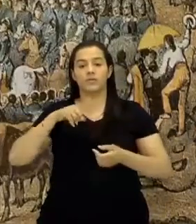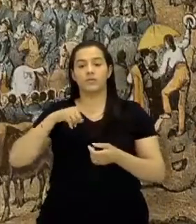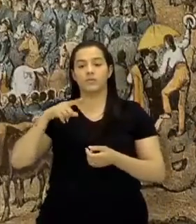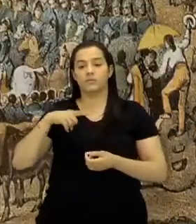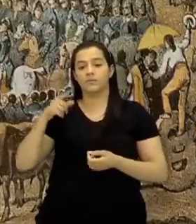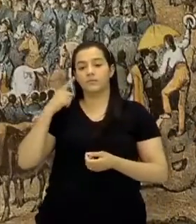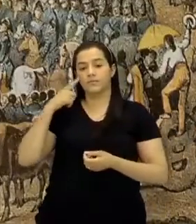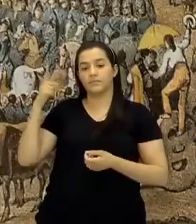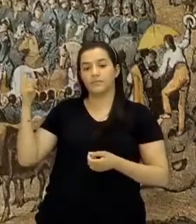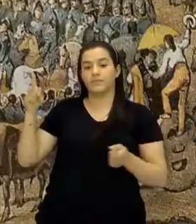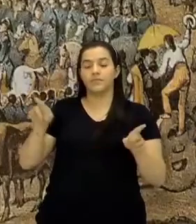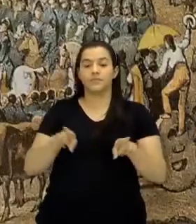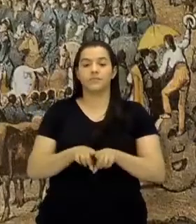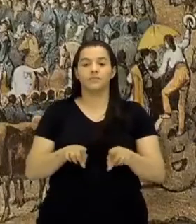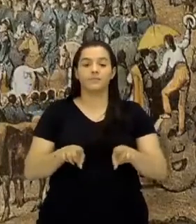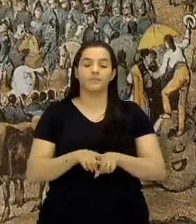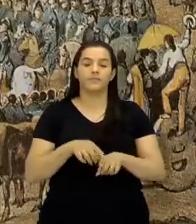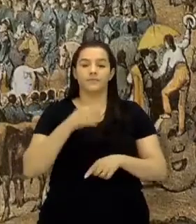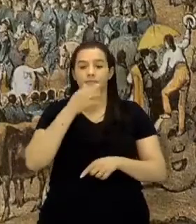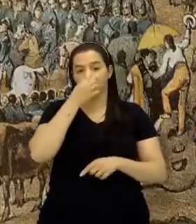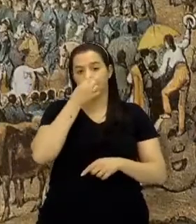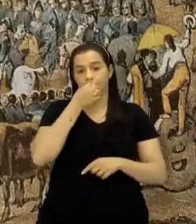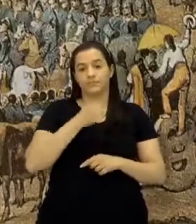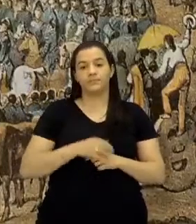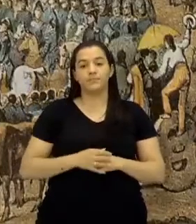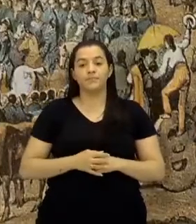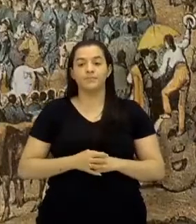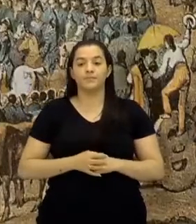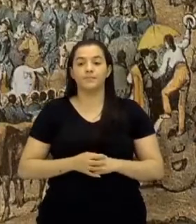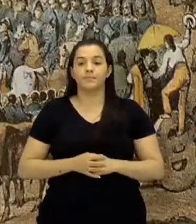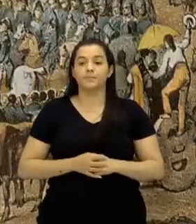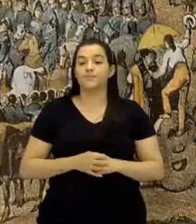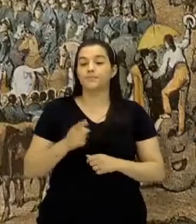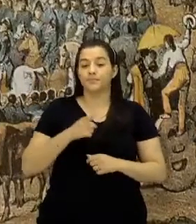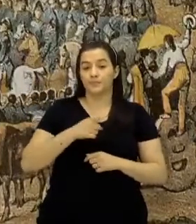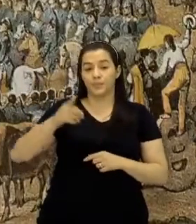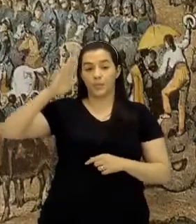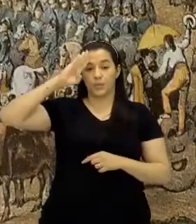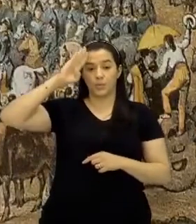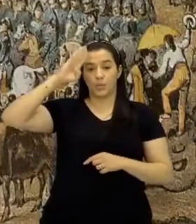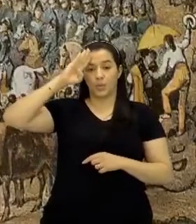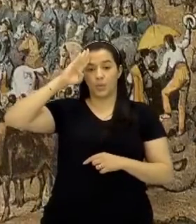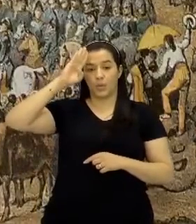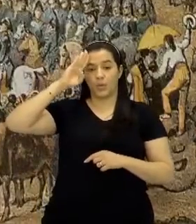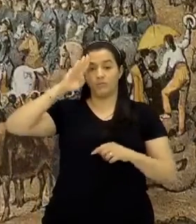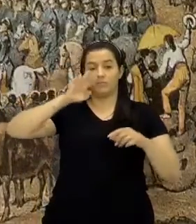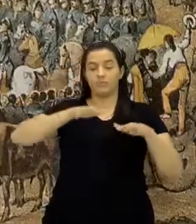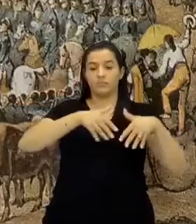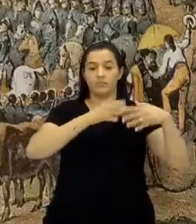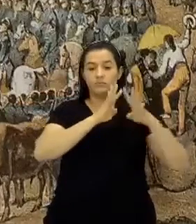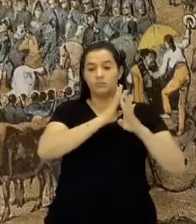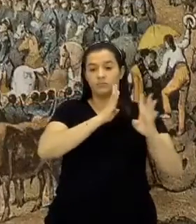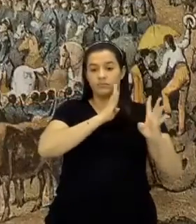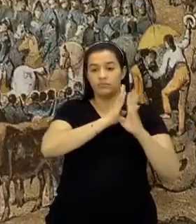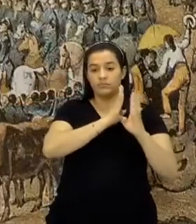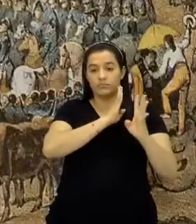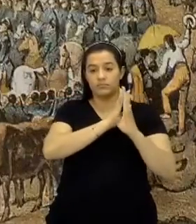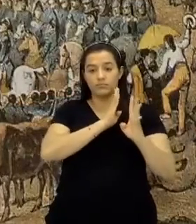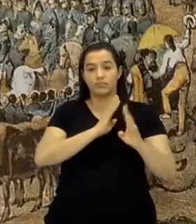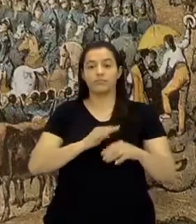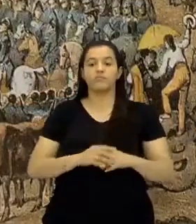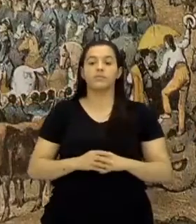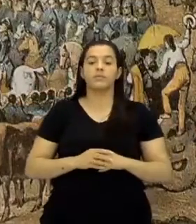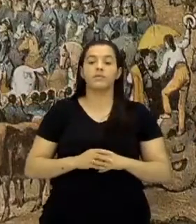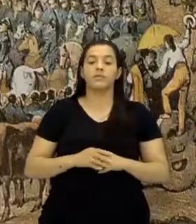Henrique e a Cristiane também. Isso mesmo. É isso aí. Isso aí, ó. Aqui, ó, os soldados da regência, né? Desse lado aqui que eu marquei, ó, os